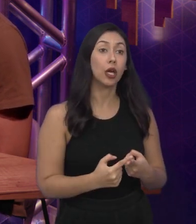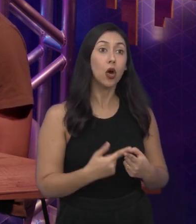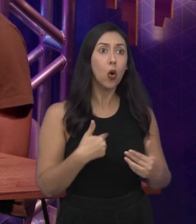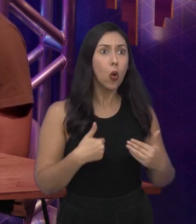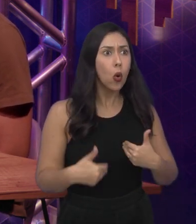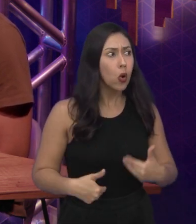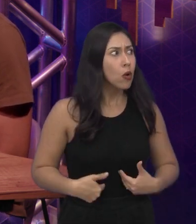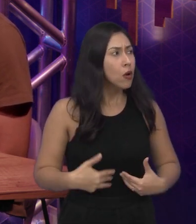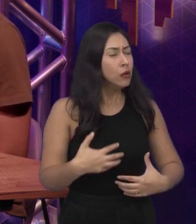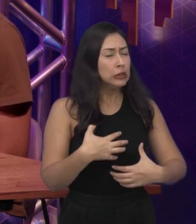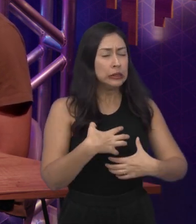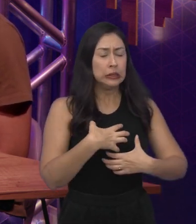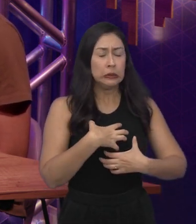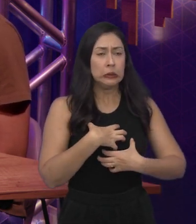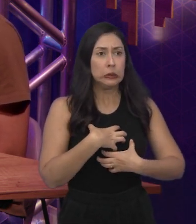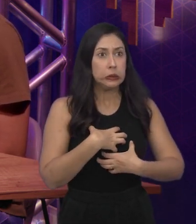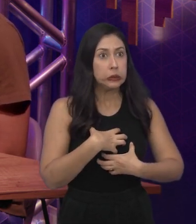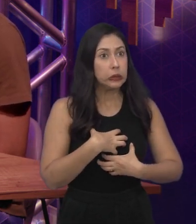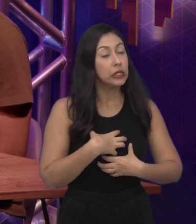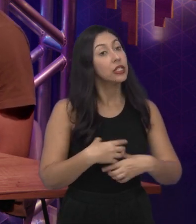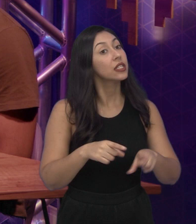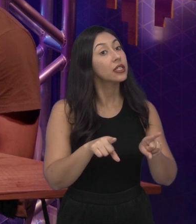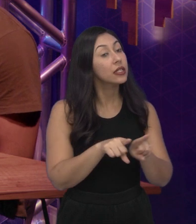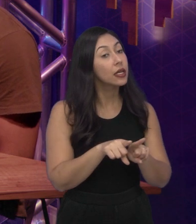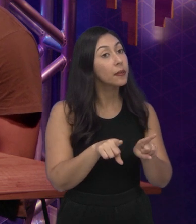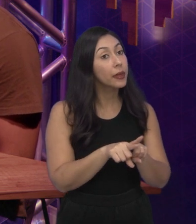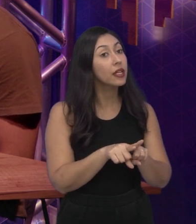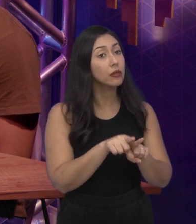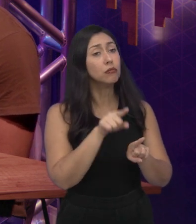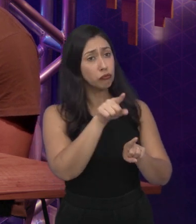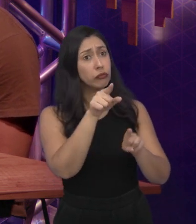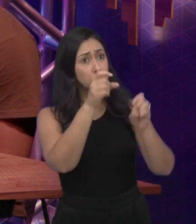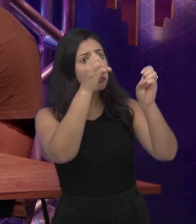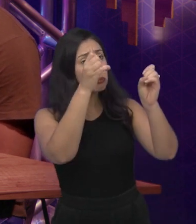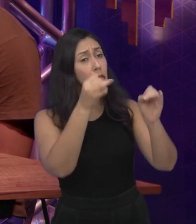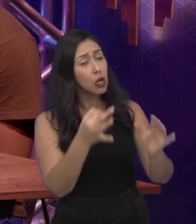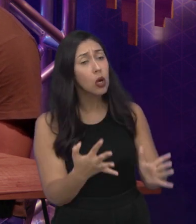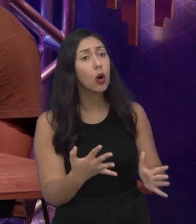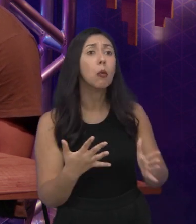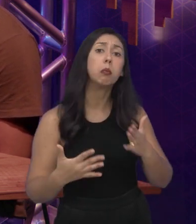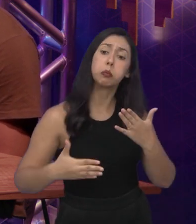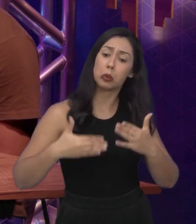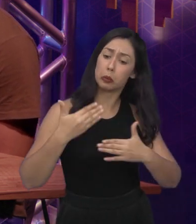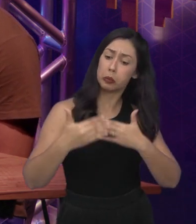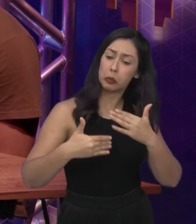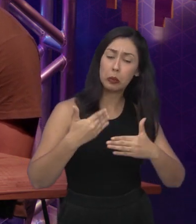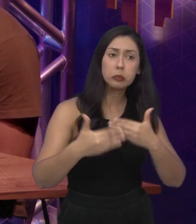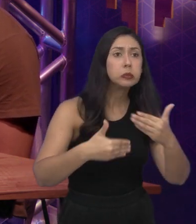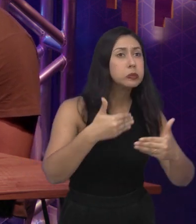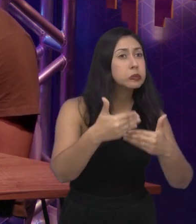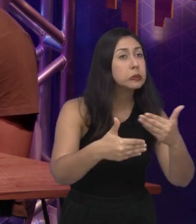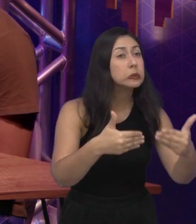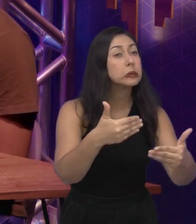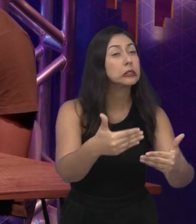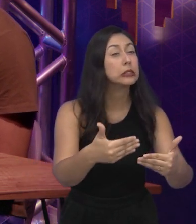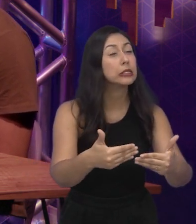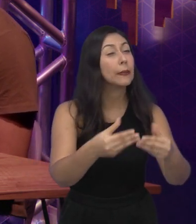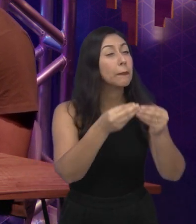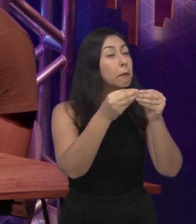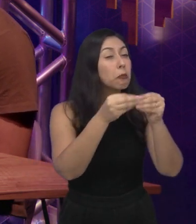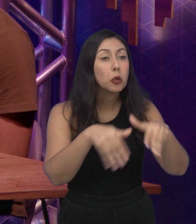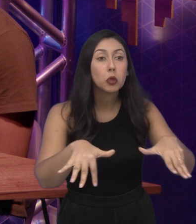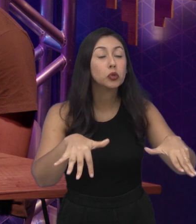do seu corpo sentir, como você bem falou no outro bloco, né, Samuel, a longo prazo, essa questão da fome, ela